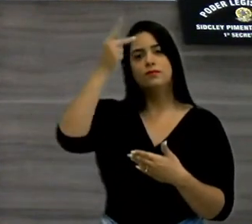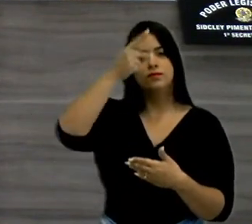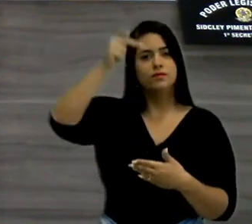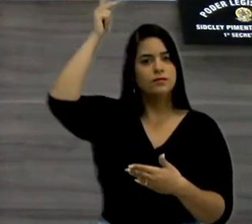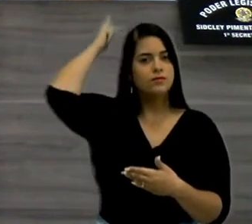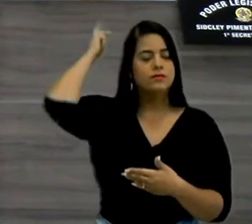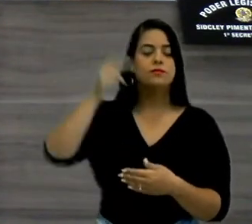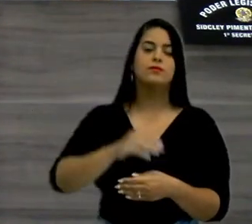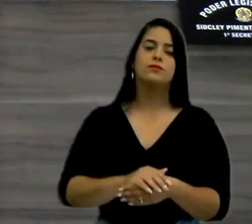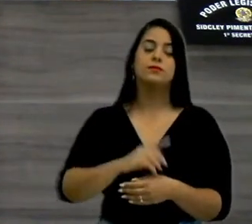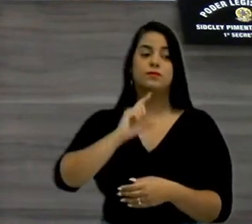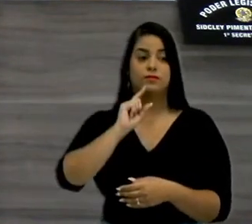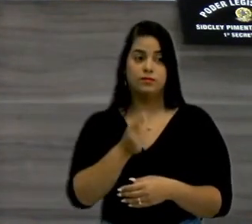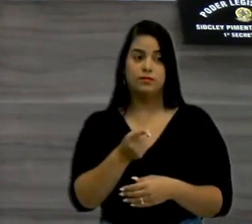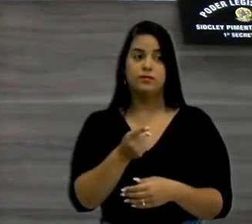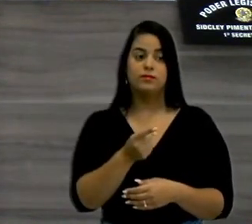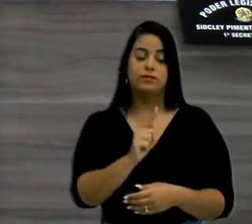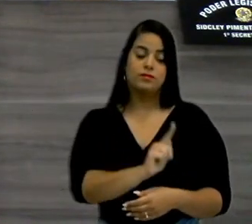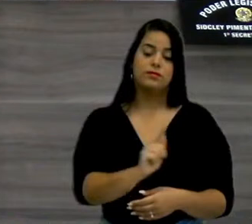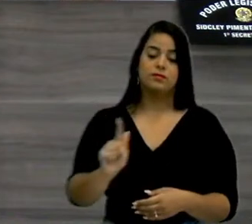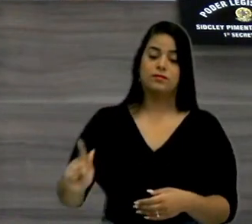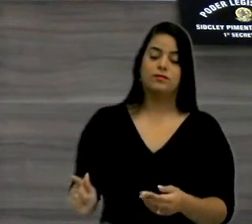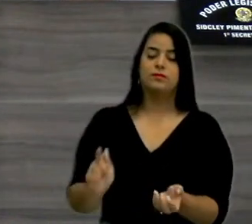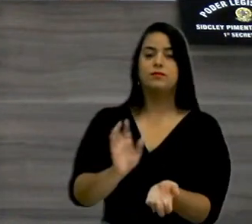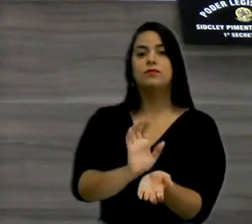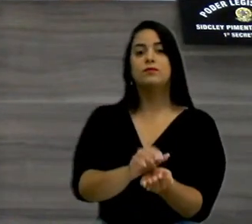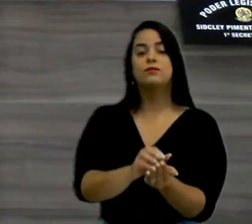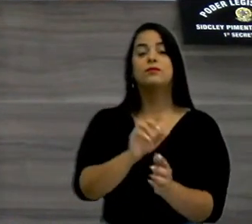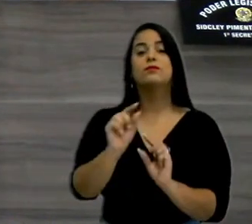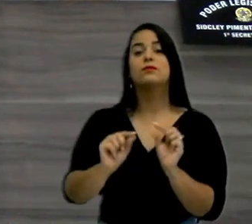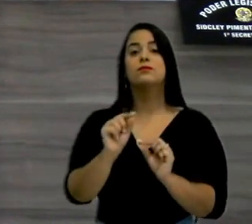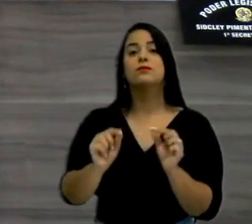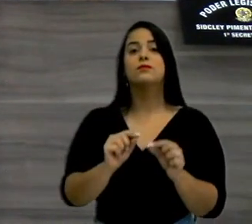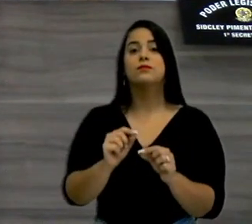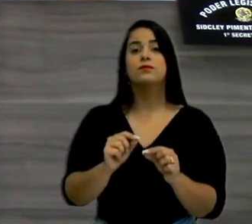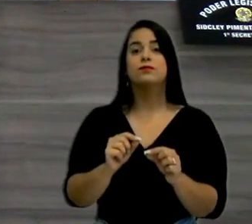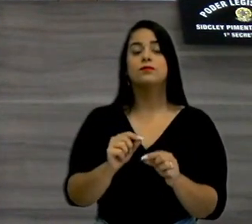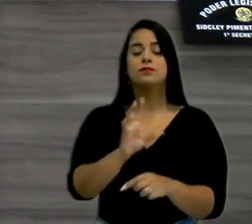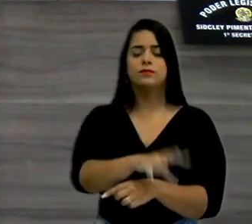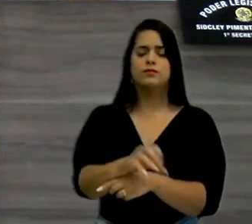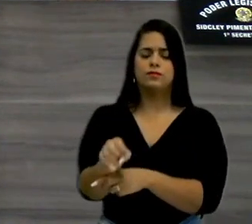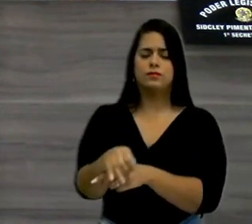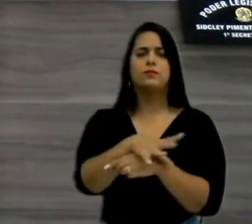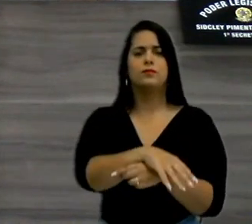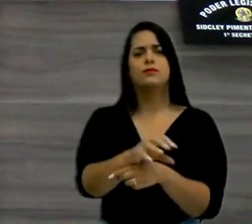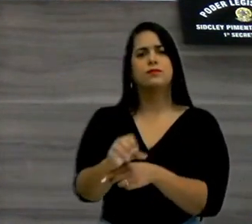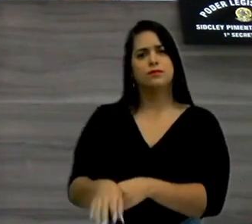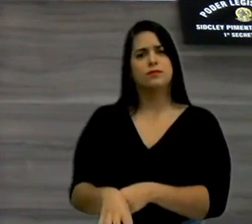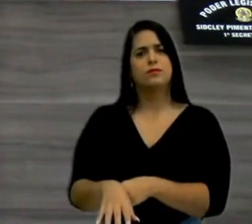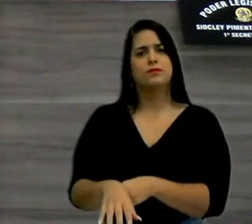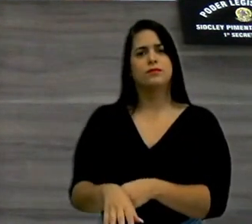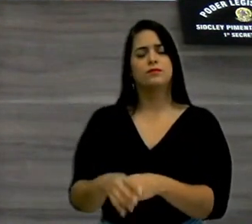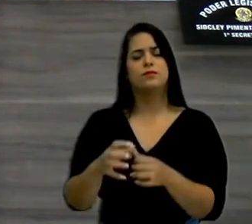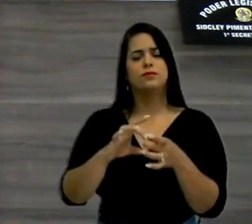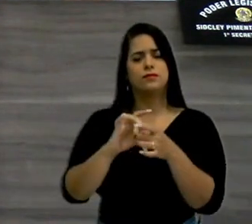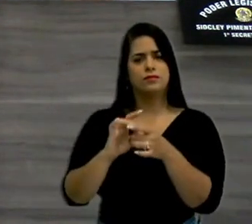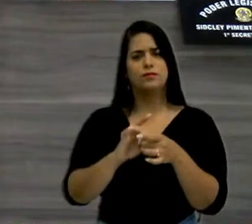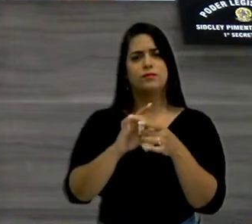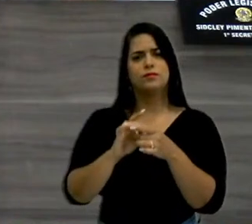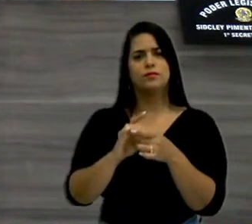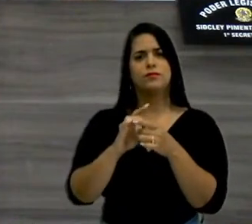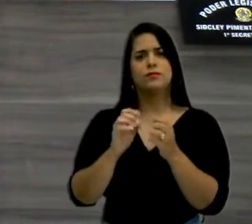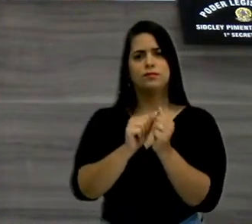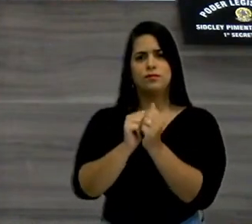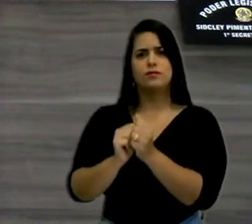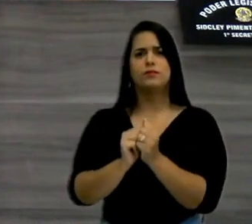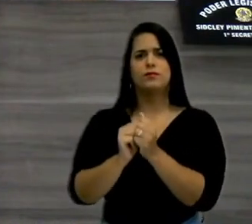Pacheco Sintra, que indica ao governo do estado de Pernambuco que disponibilize máquinas para que possa ser efetuada em parceria com a municipalidade e